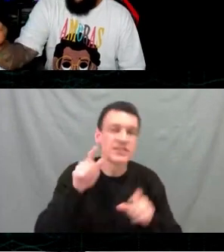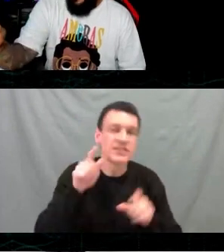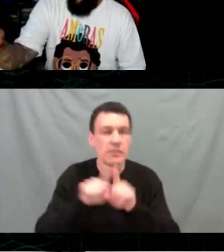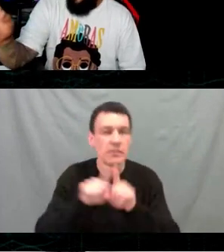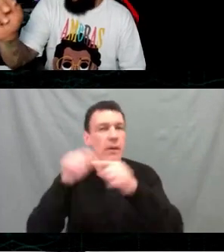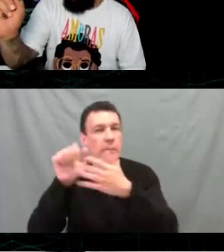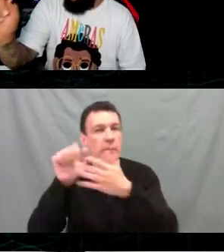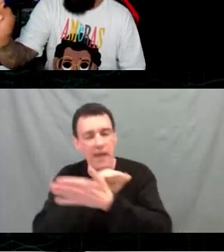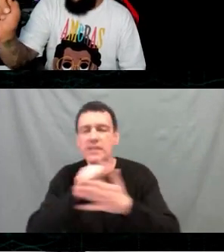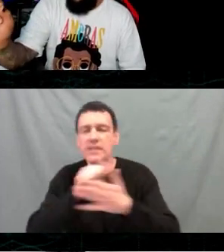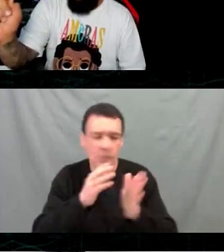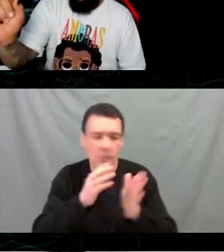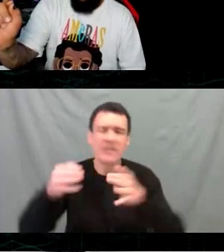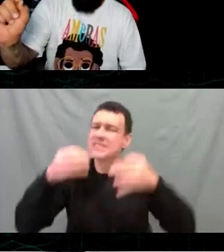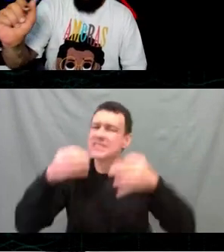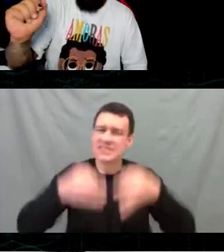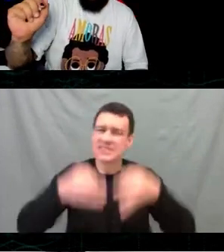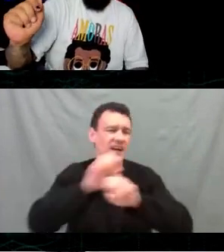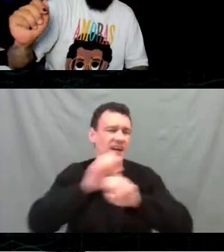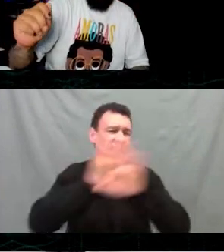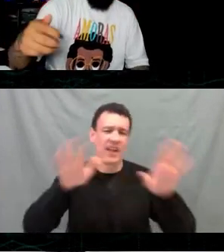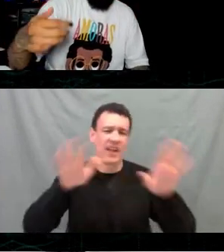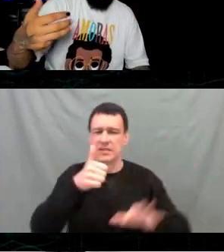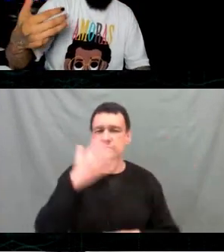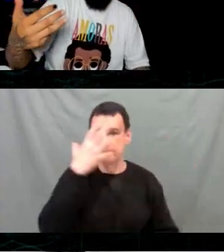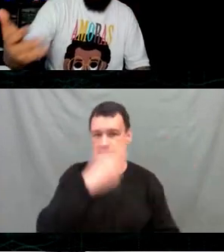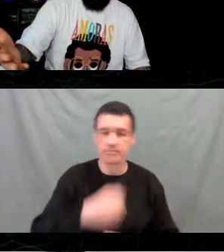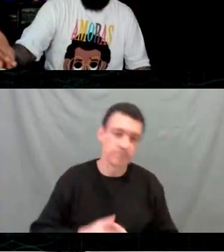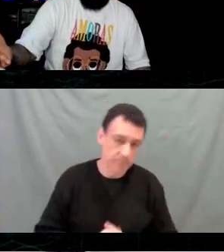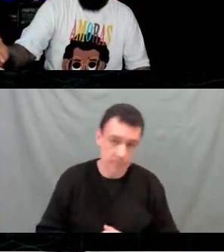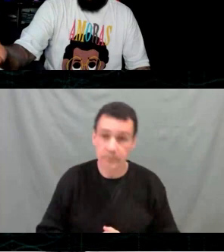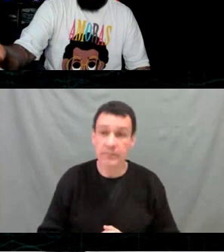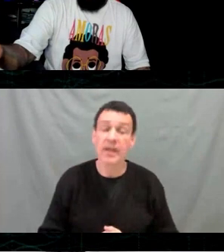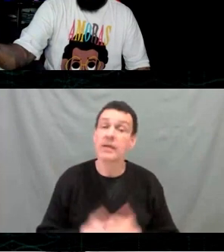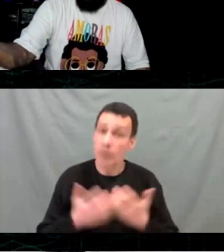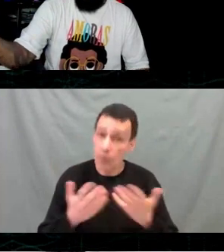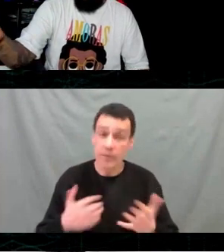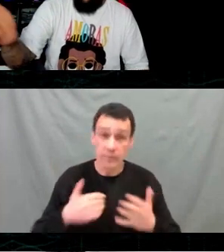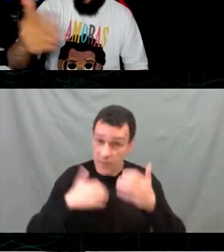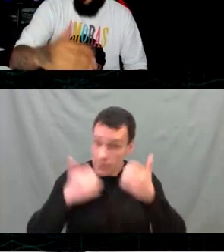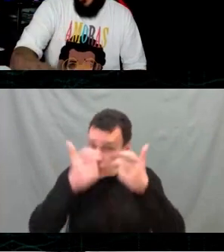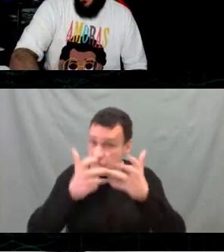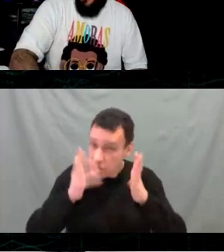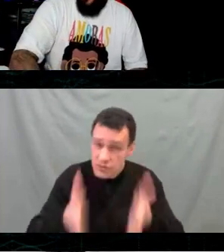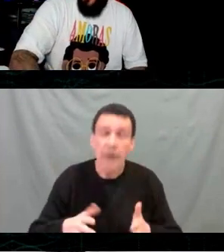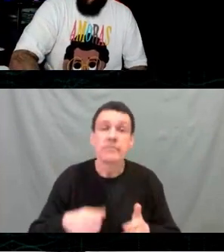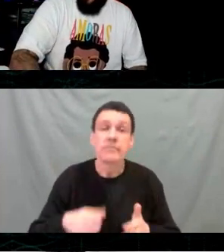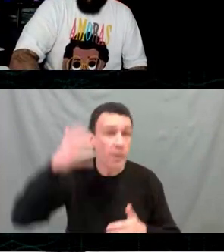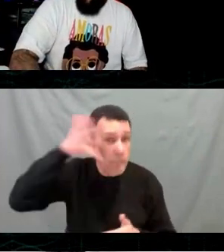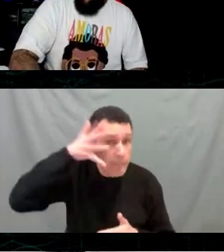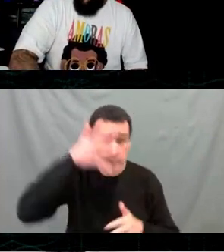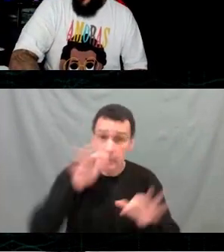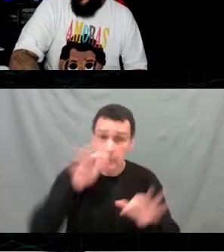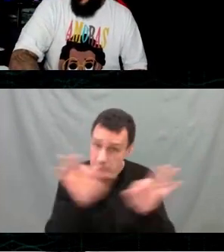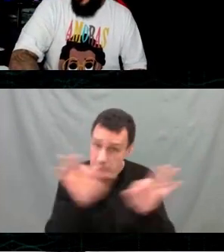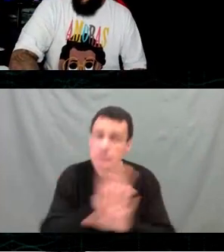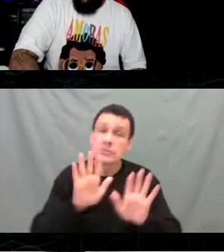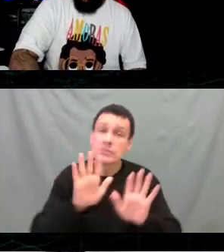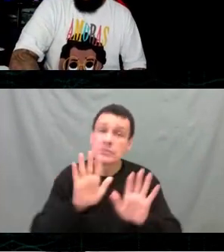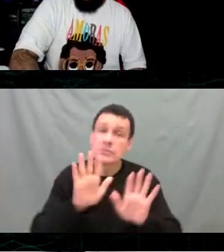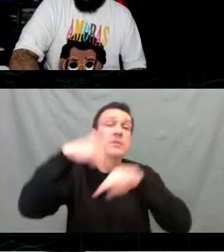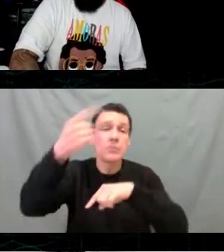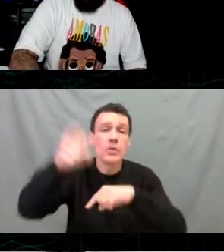bem lembrando sempre que sempre sempre sempre todos os palestrantes que você pode continuar conversando com eles aonde lá no Twitter Olha só o